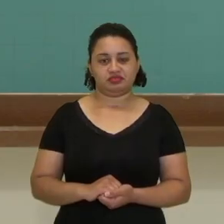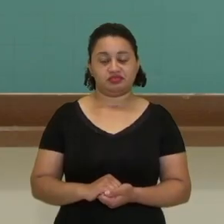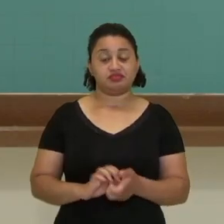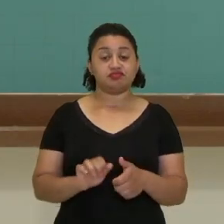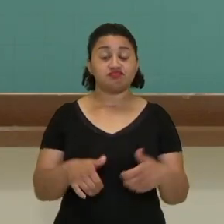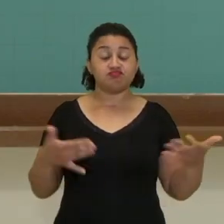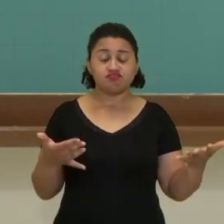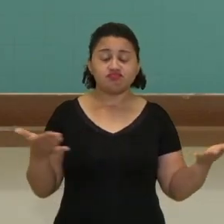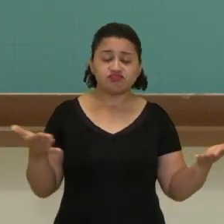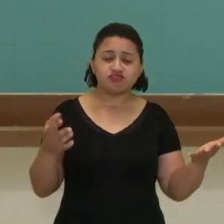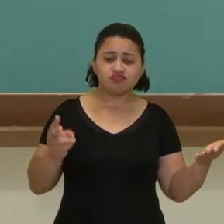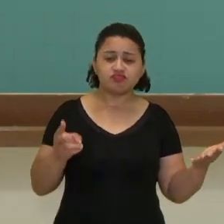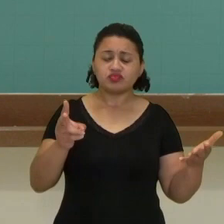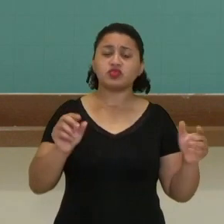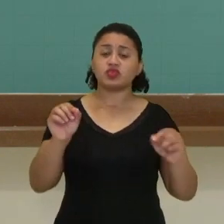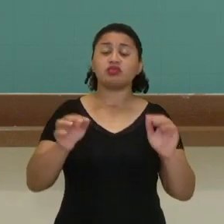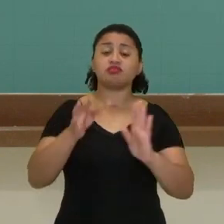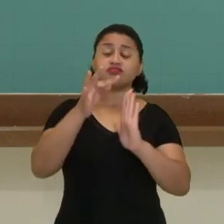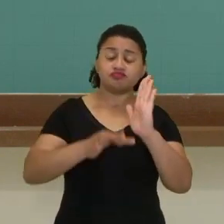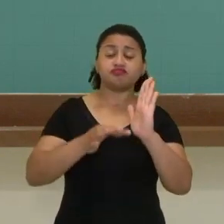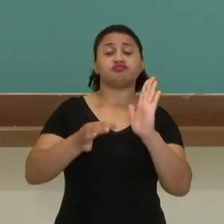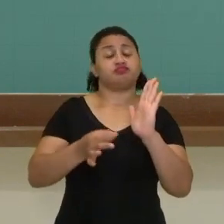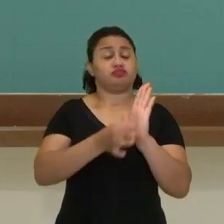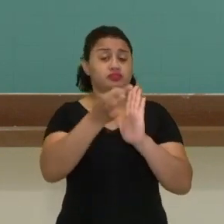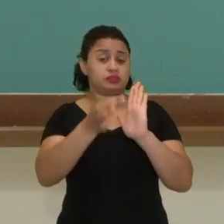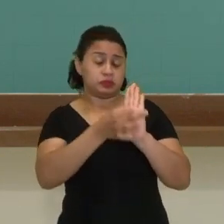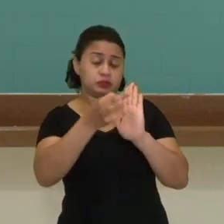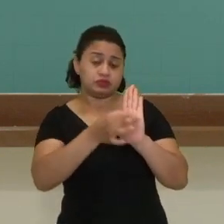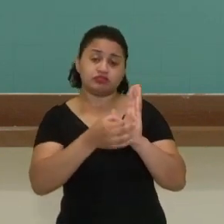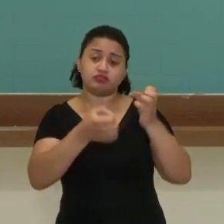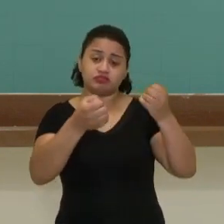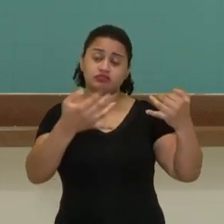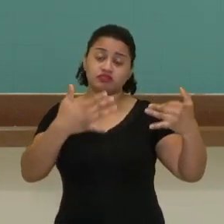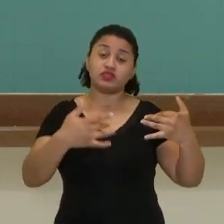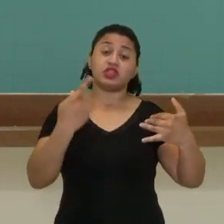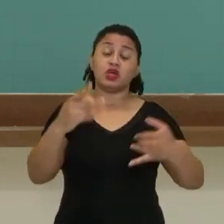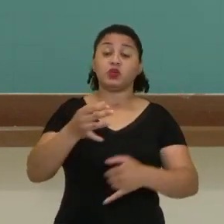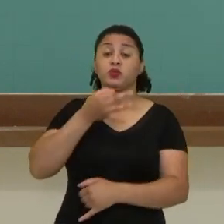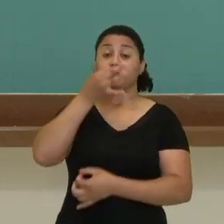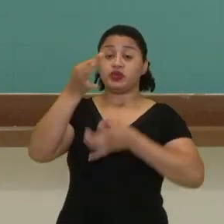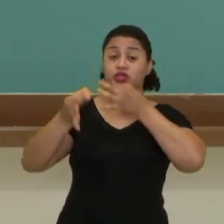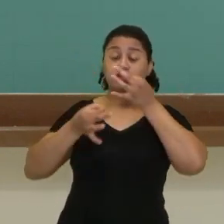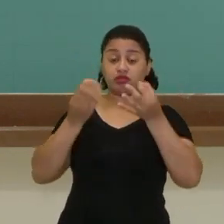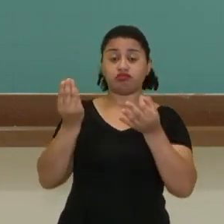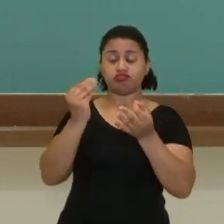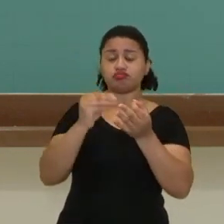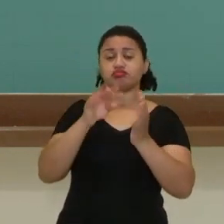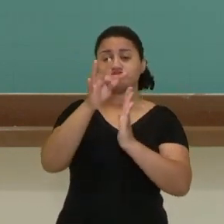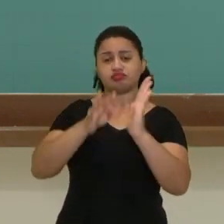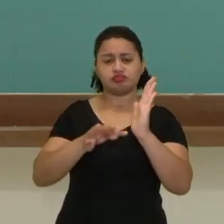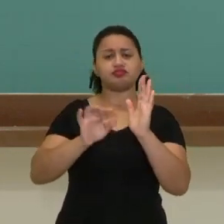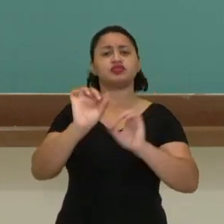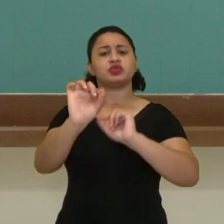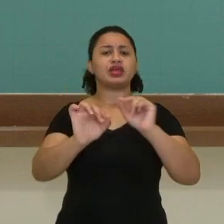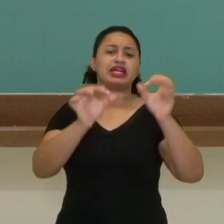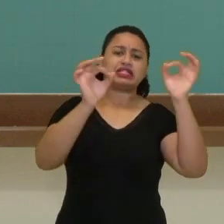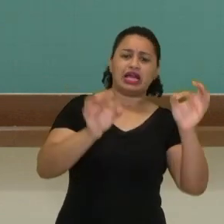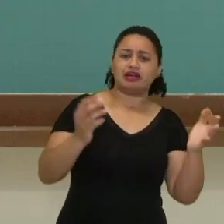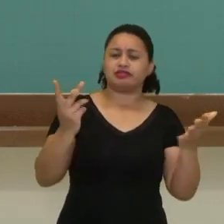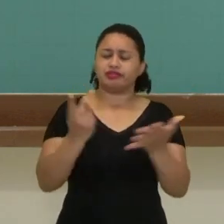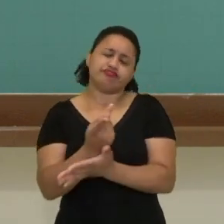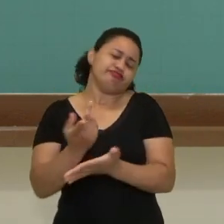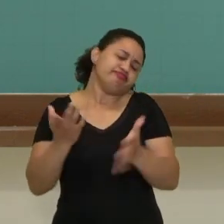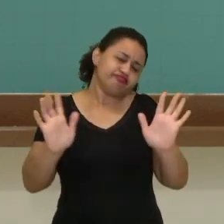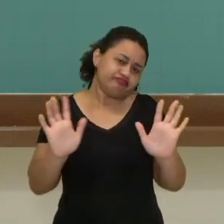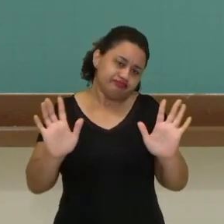Voltando aqui, gente. Bom, é um texto dissertativo argumentativo, então é a sua opinião, ok? Então eu não vou dizer o que é certo ou o que é errado,